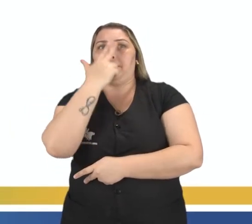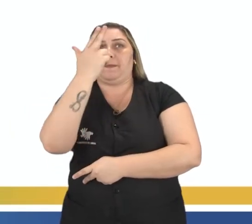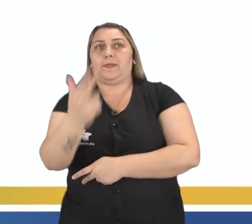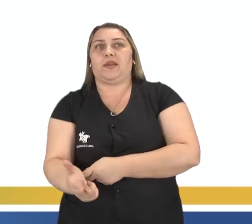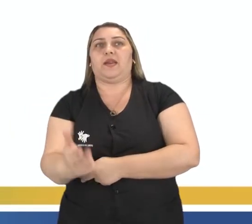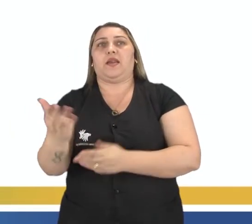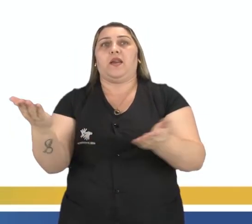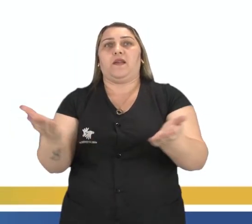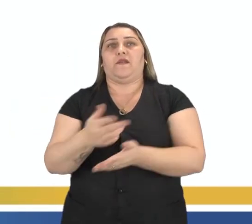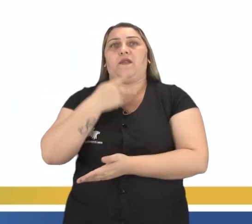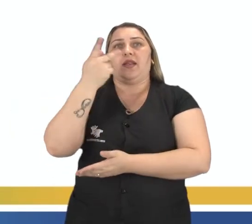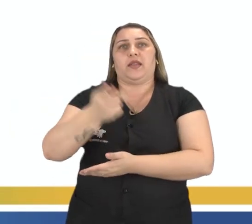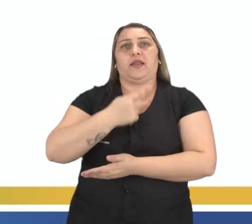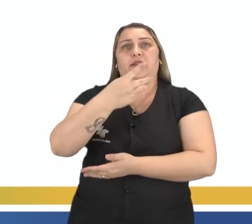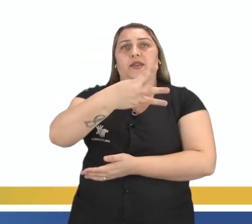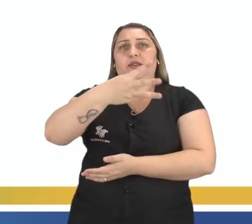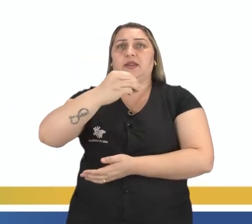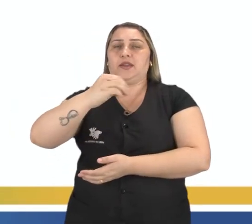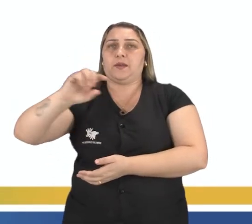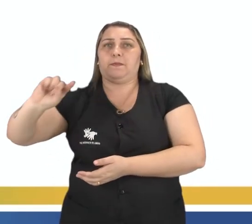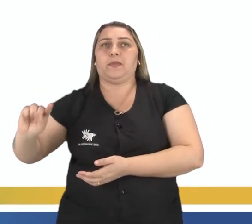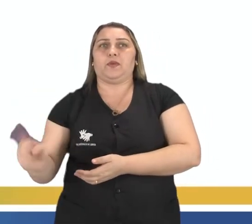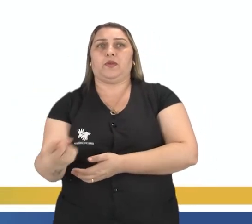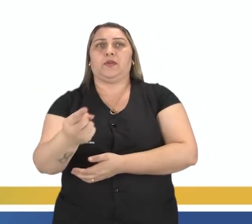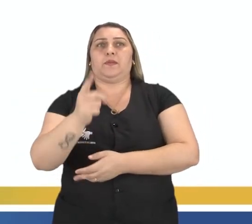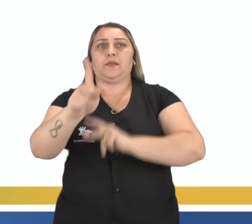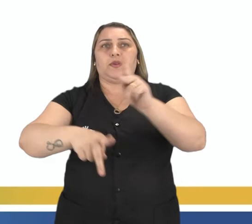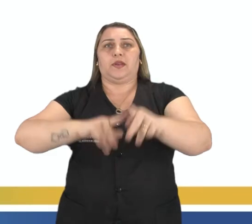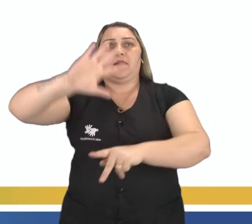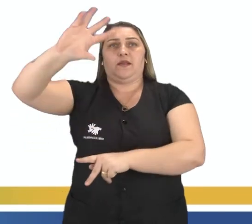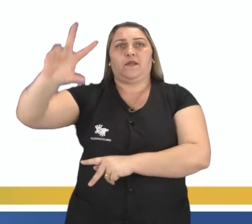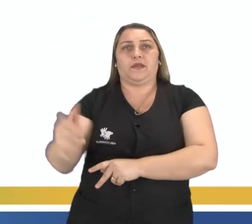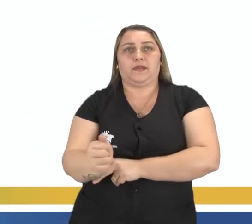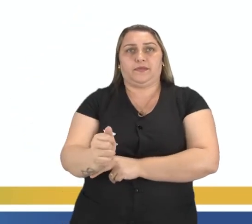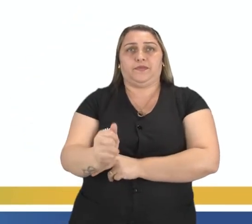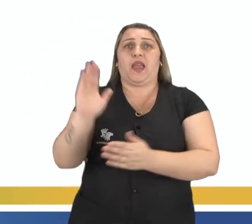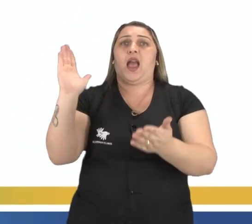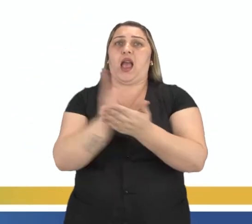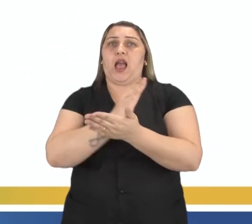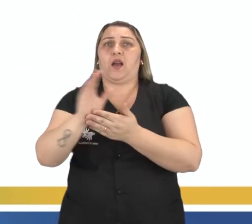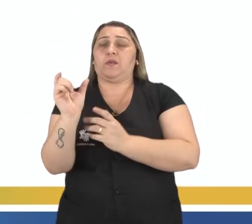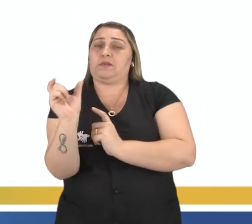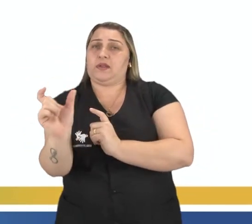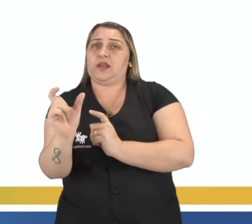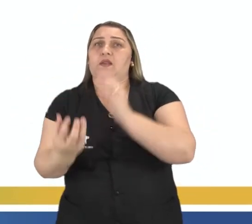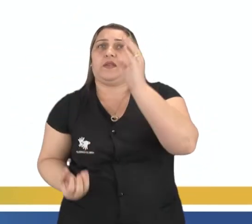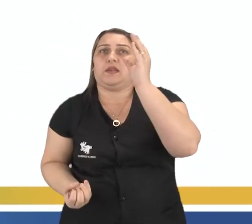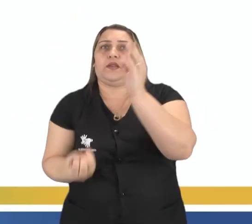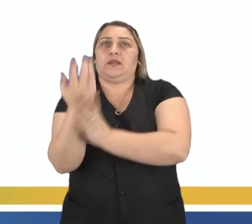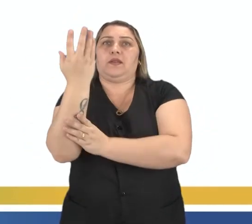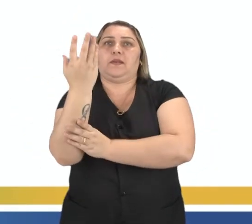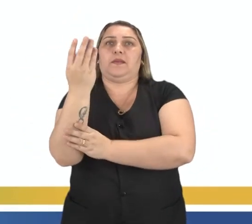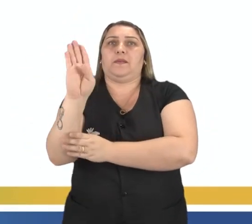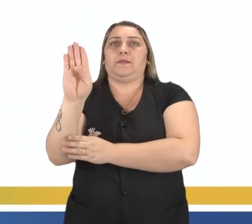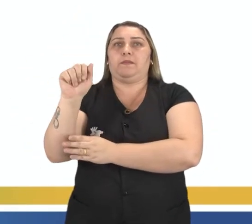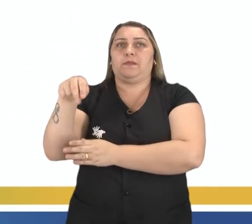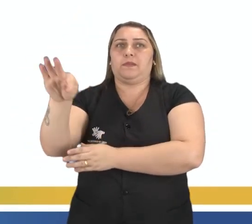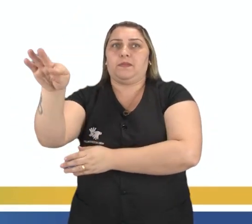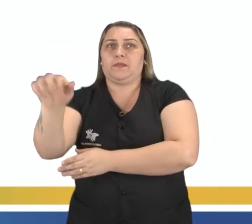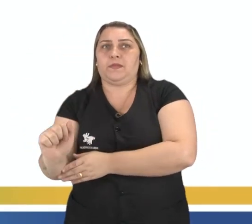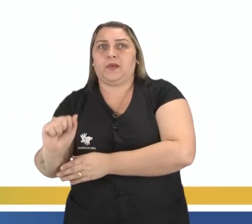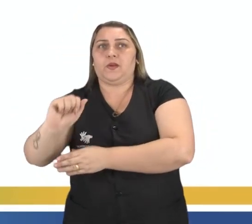que atualmente são faladas por cerca de 300 milhões de pessoas na África. Algumas palavras de origem banta